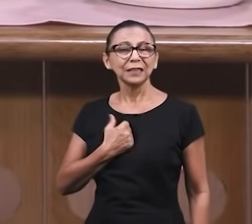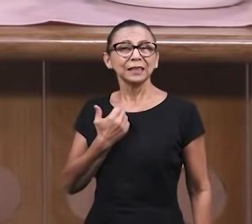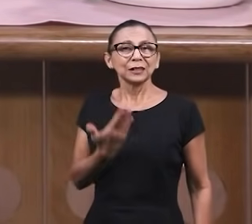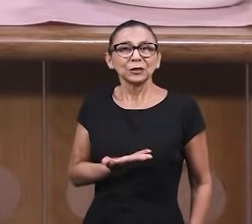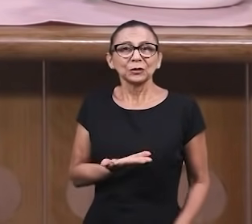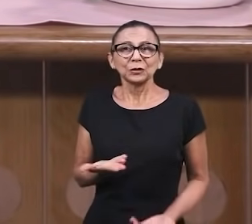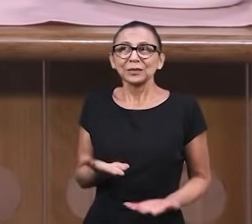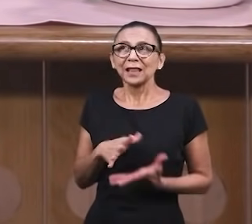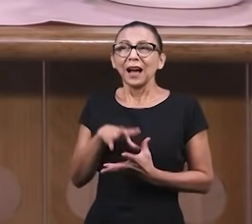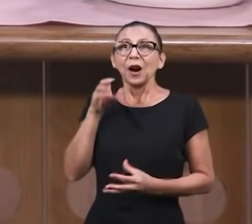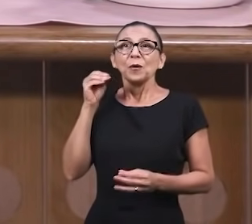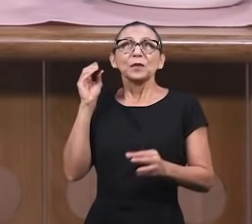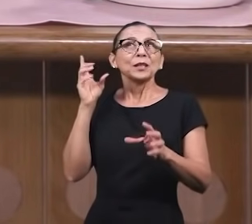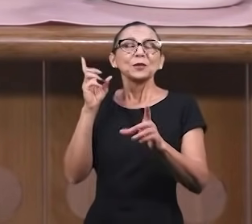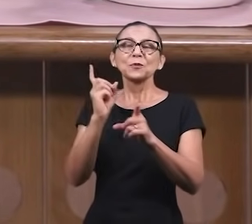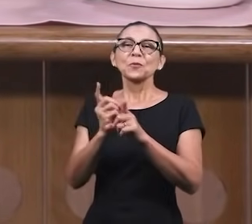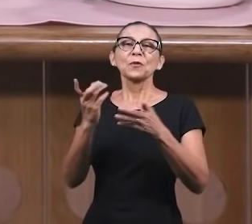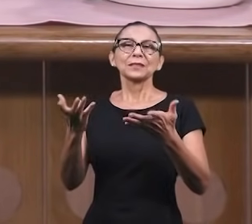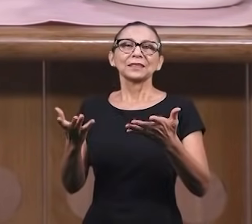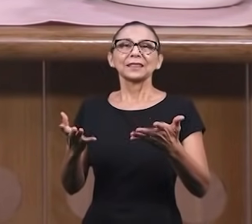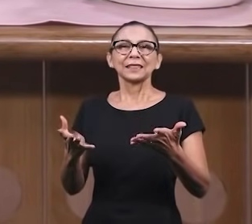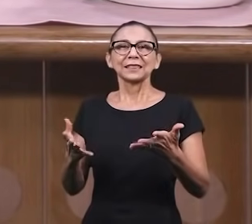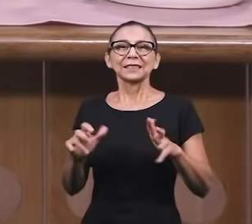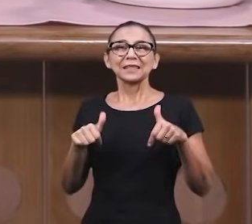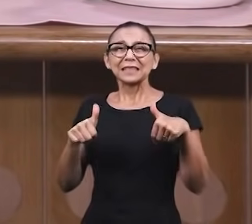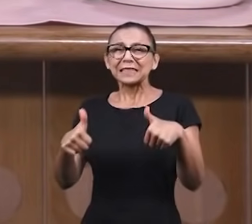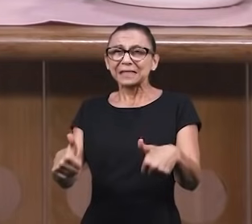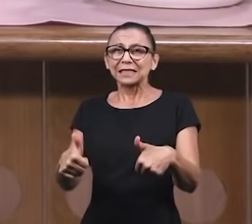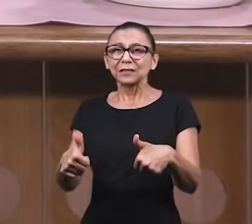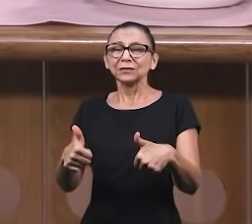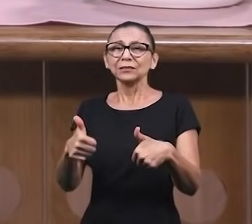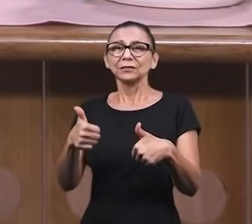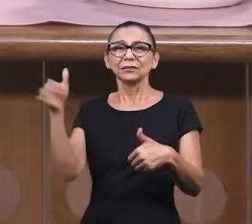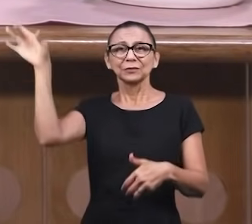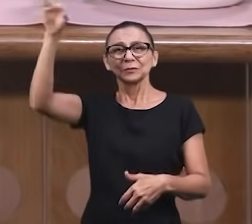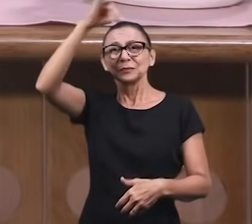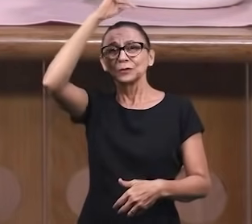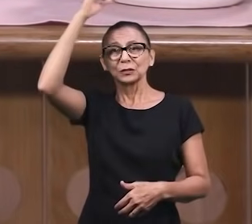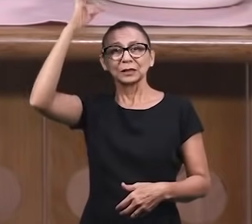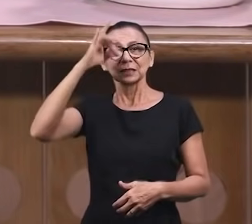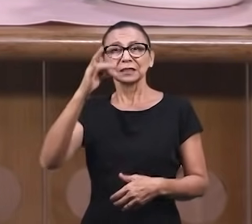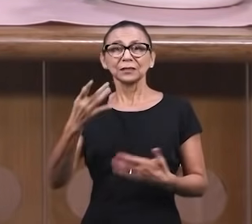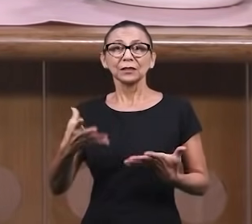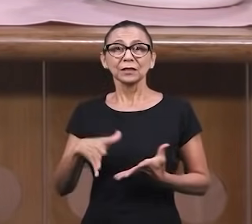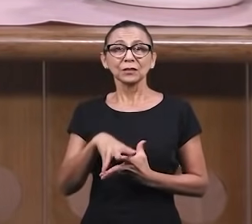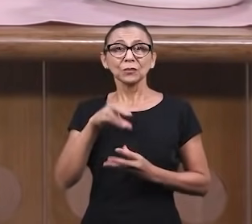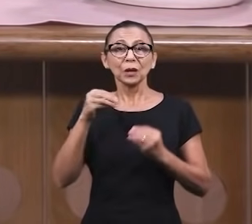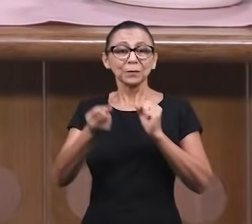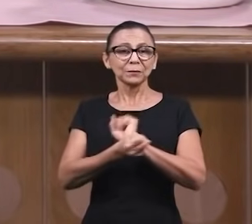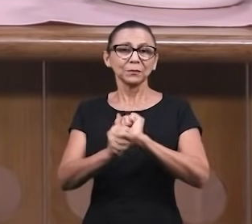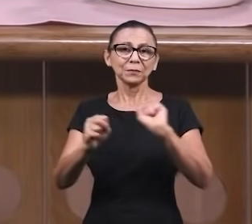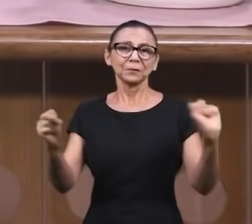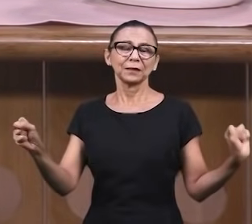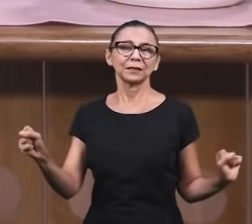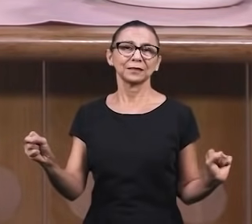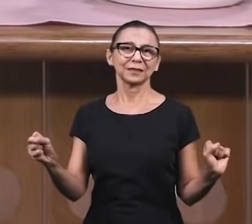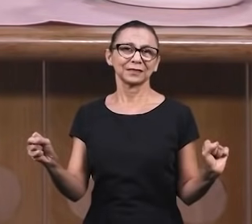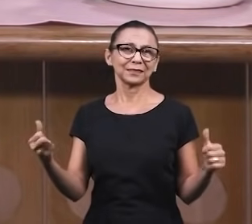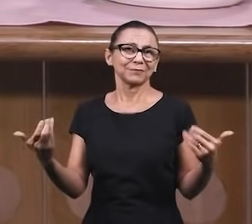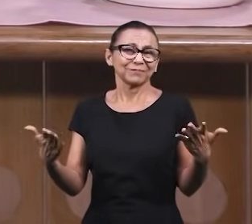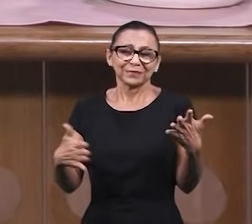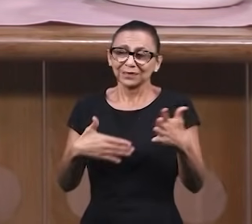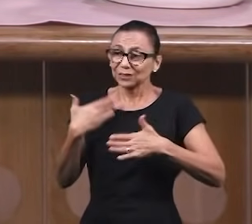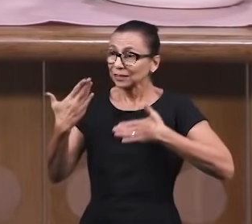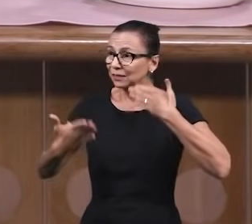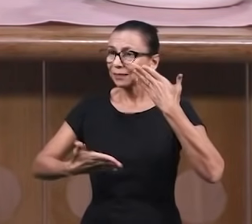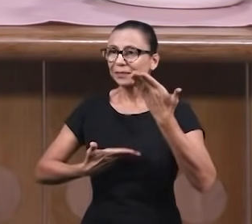festa de alegria, porque é a alegria da alma. E é isso que o Senhor quer fazer nesta hora, é dessa